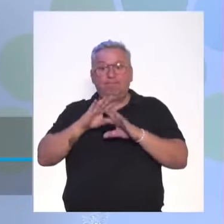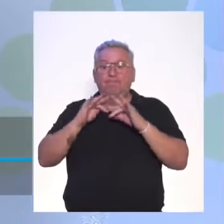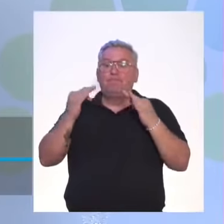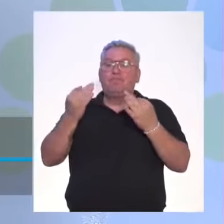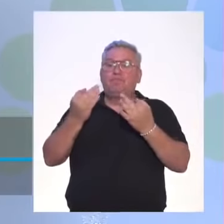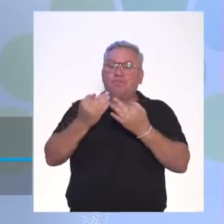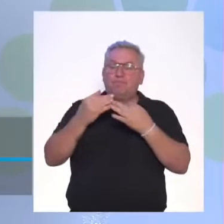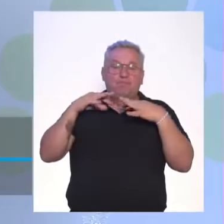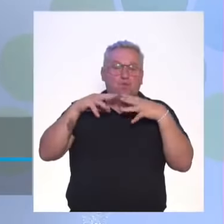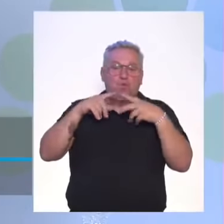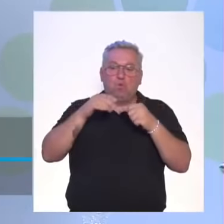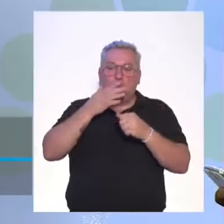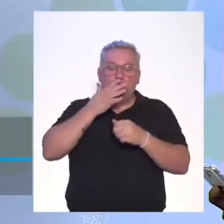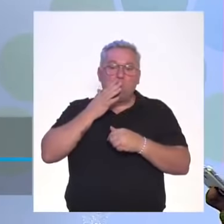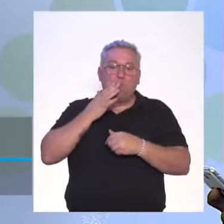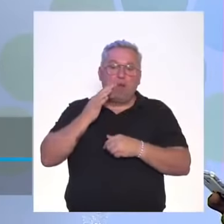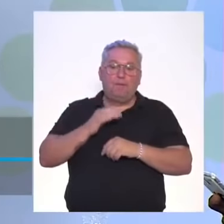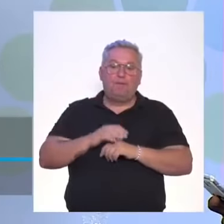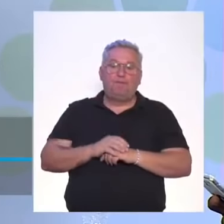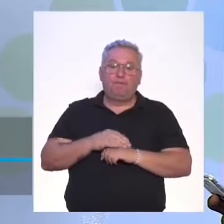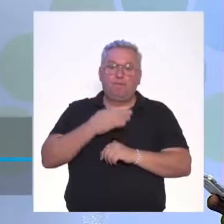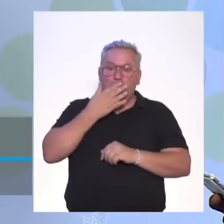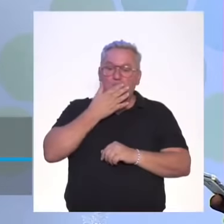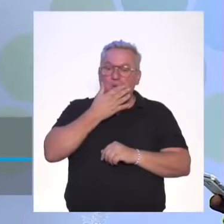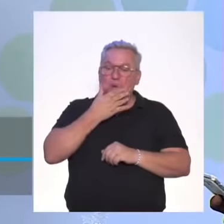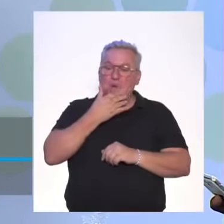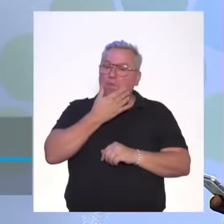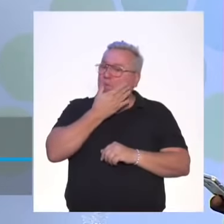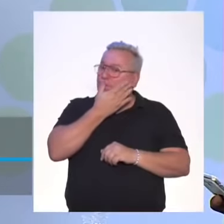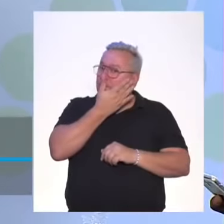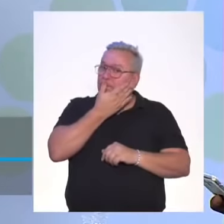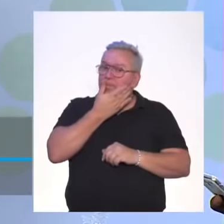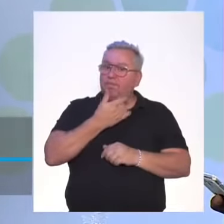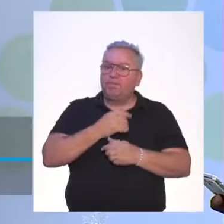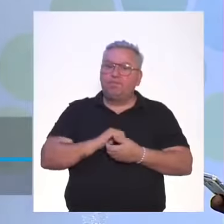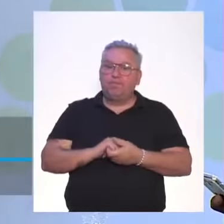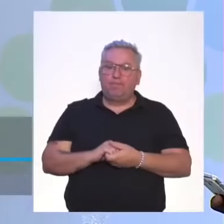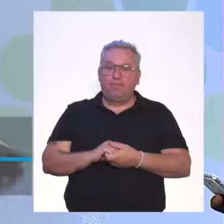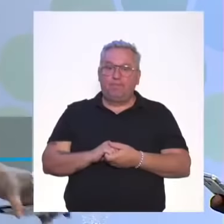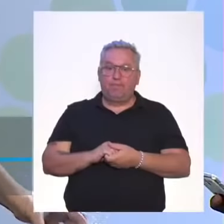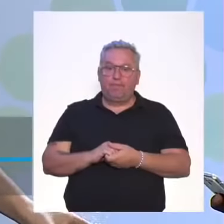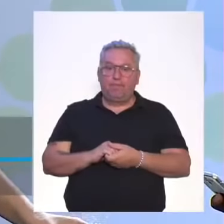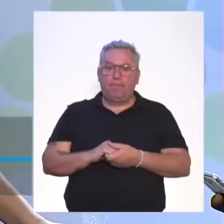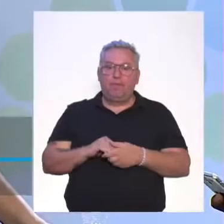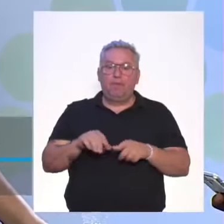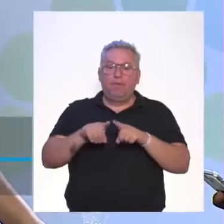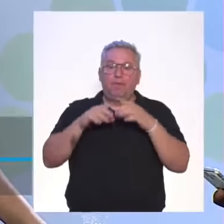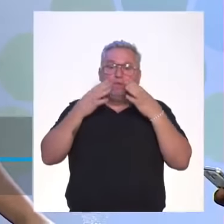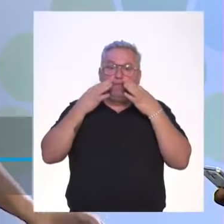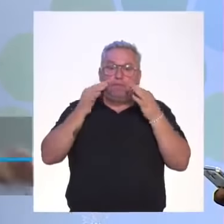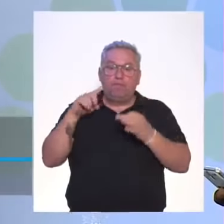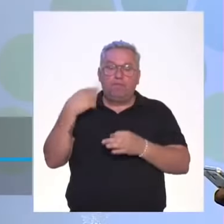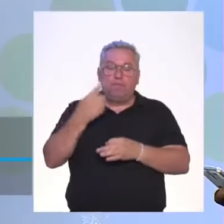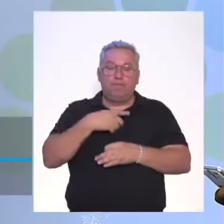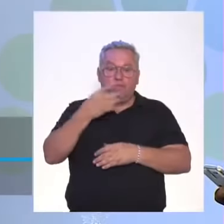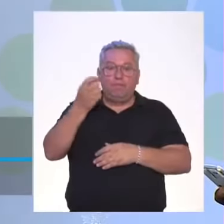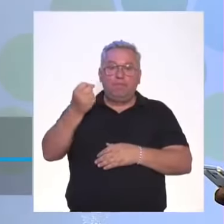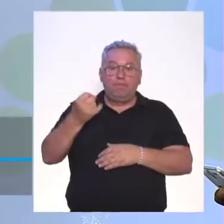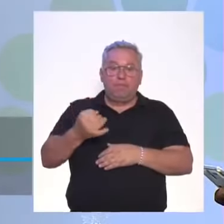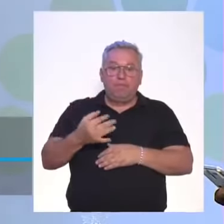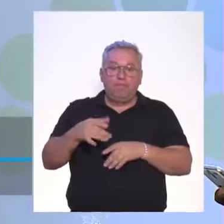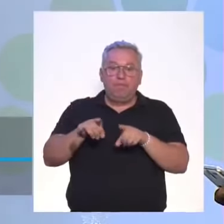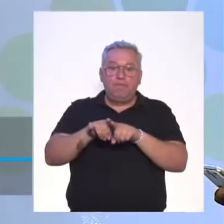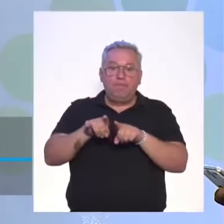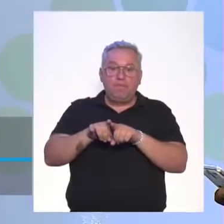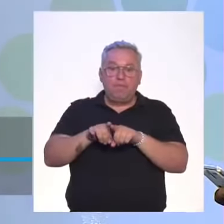exatamente eu trabalho muito bem pessoal observa que a gente comentou